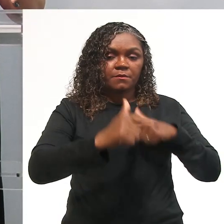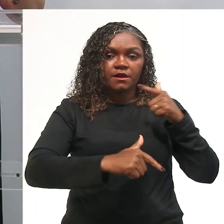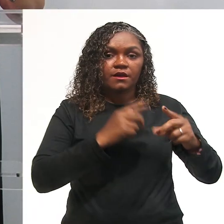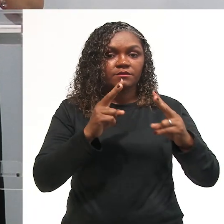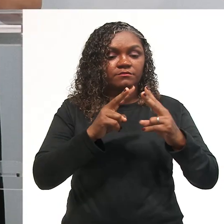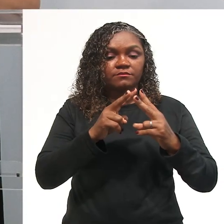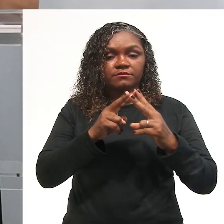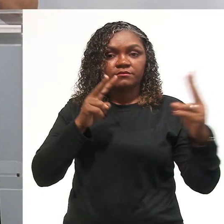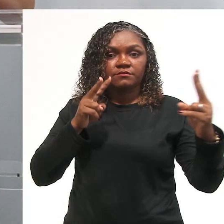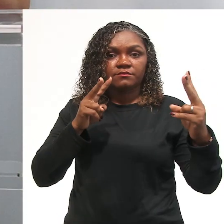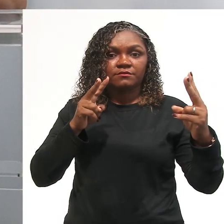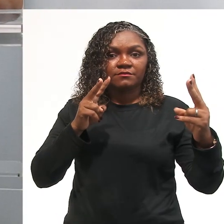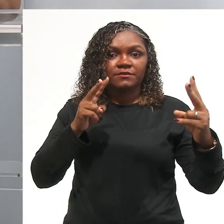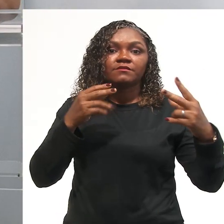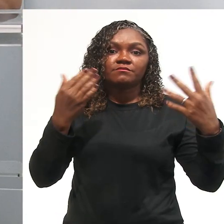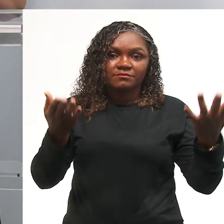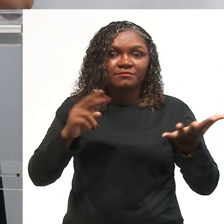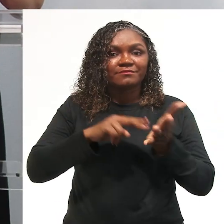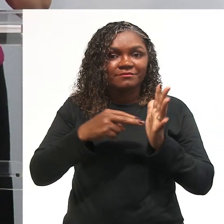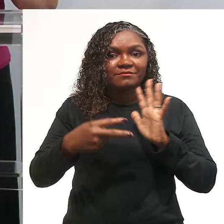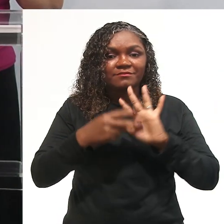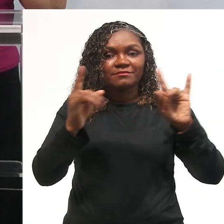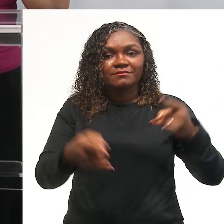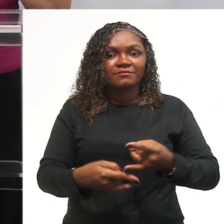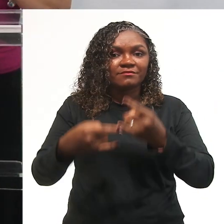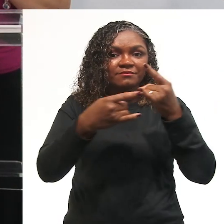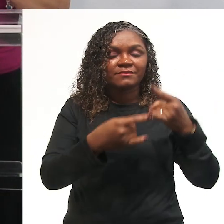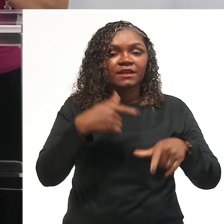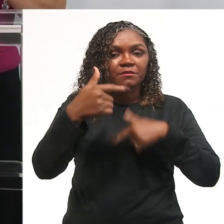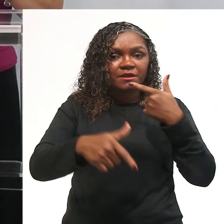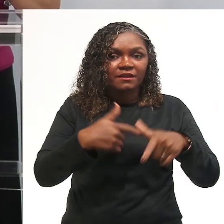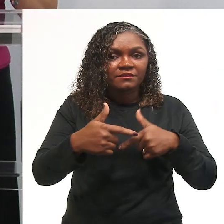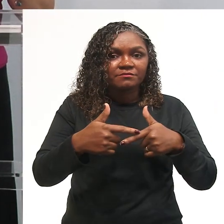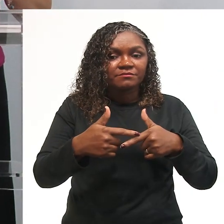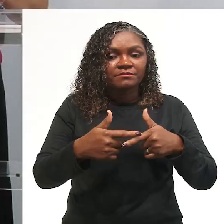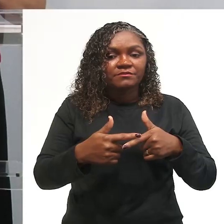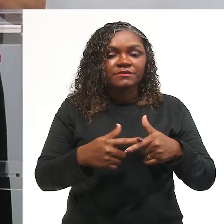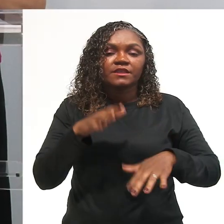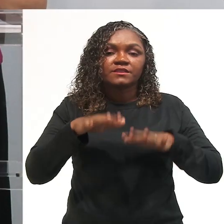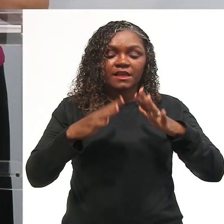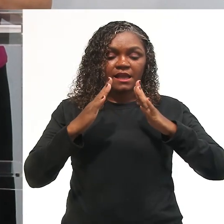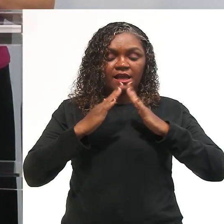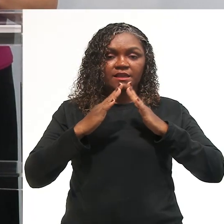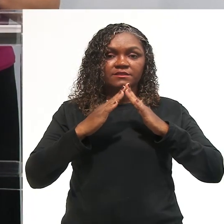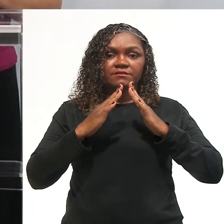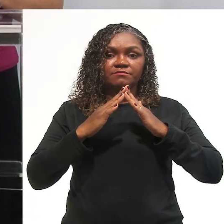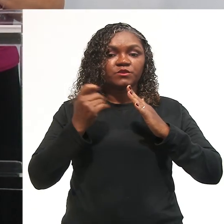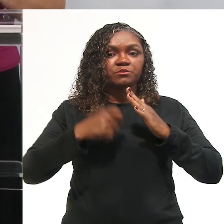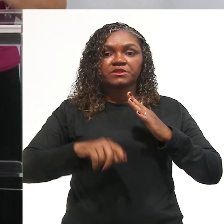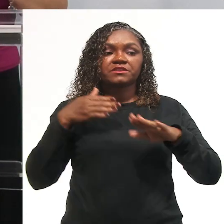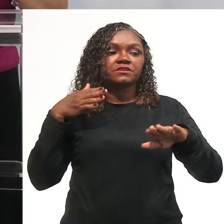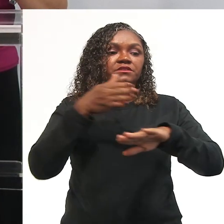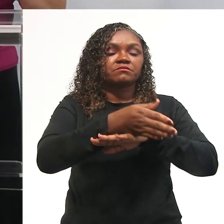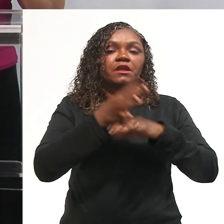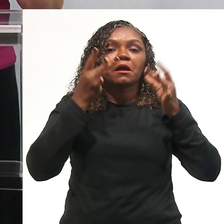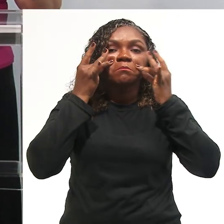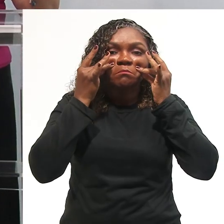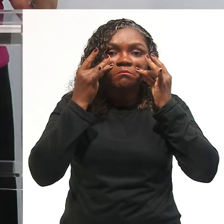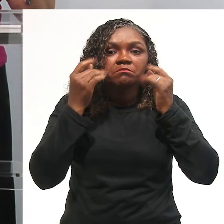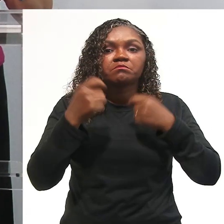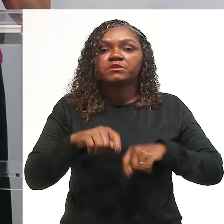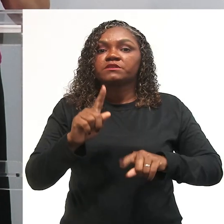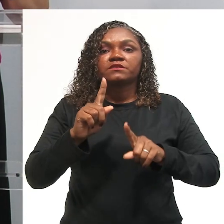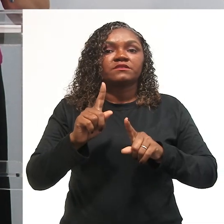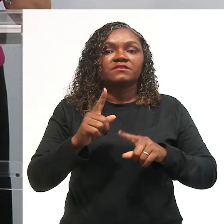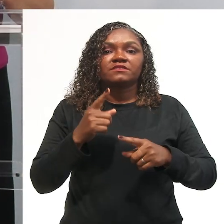home office, né? Que é o teletrabalho. Você pode trabalhar de casa sem ter toda aquela preocupação de se